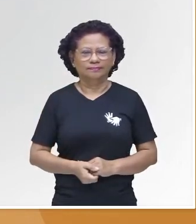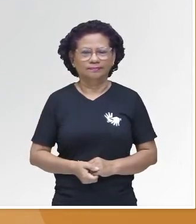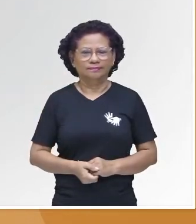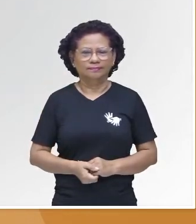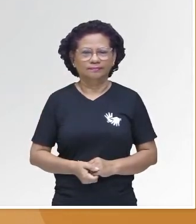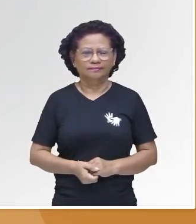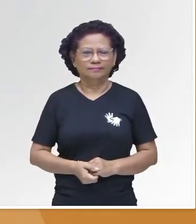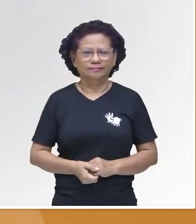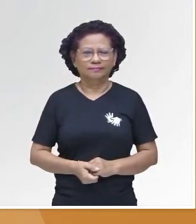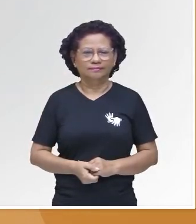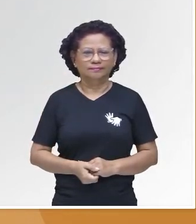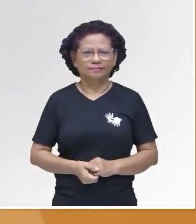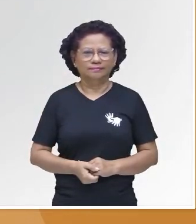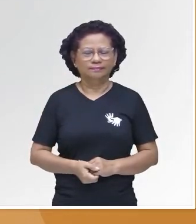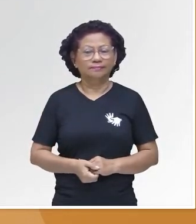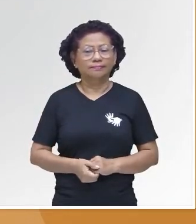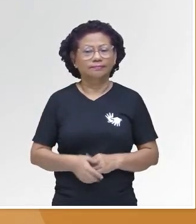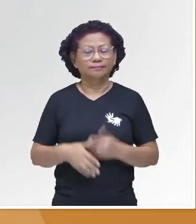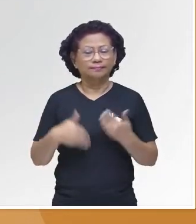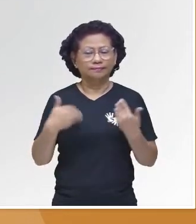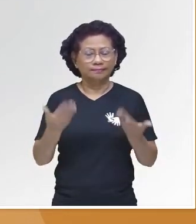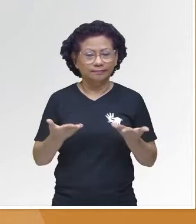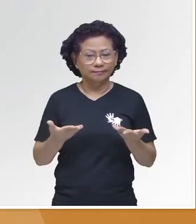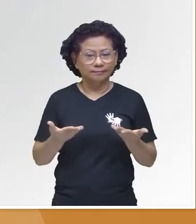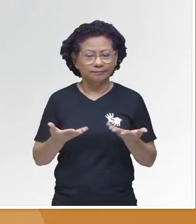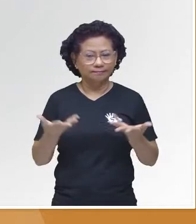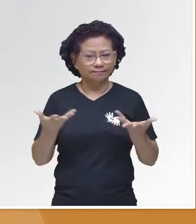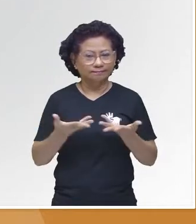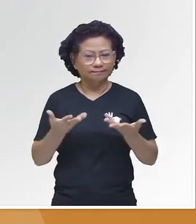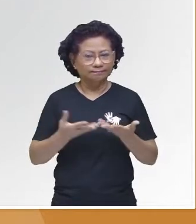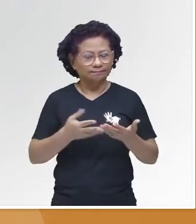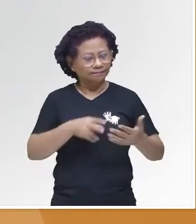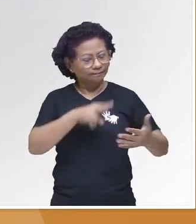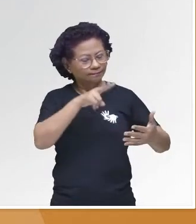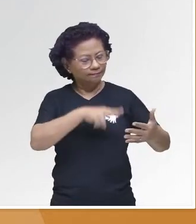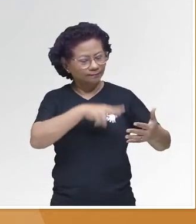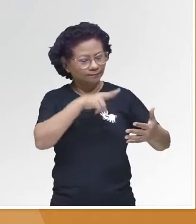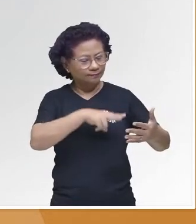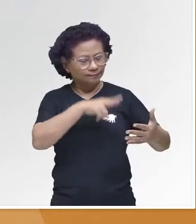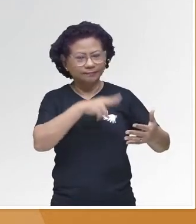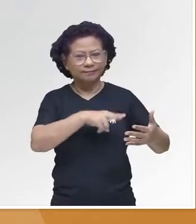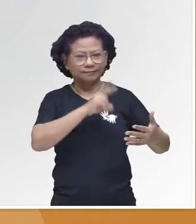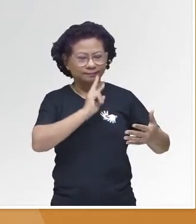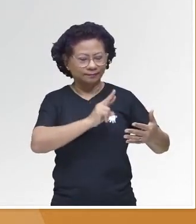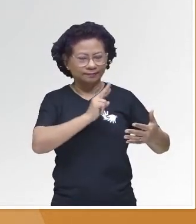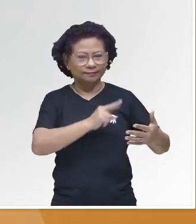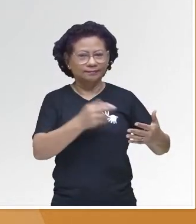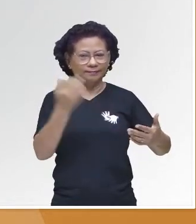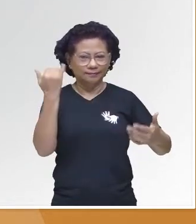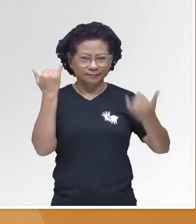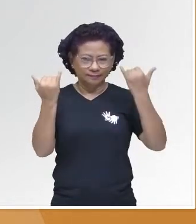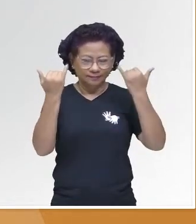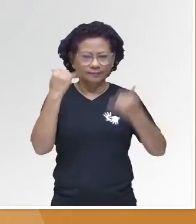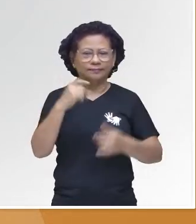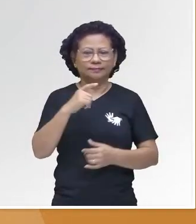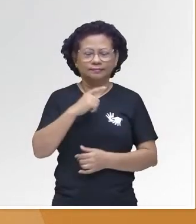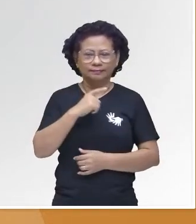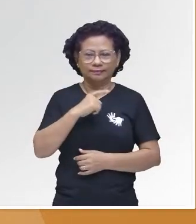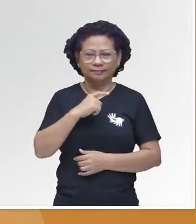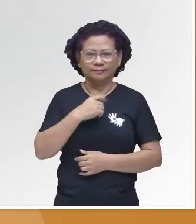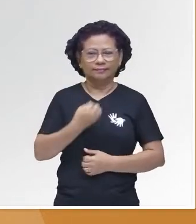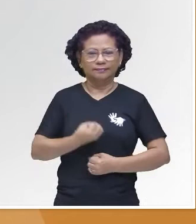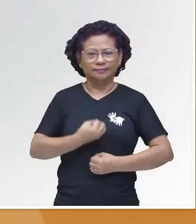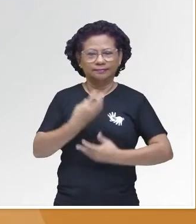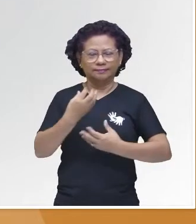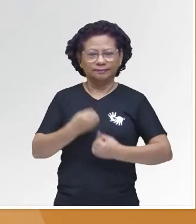Vamos então ao momento do nosso desafio do dia. No nosso desafio do dia, nós temos um poema, né? O poema de